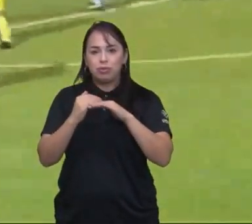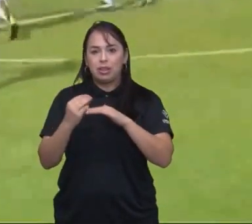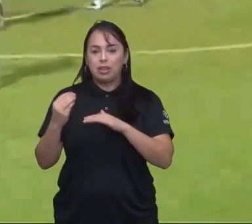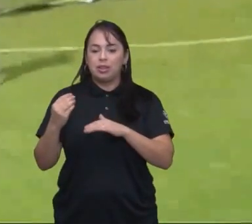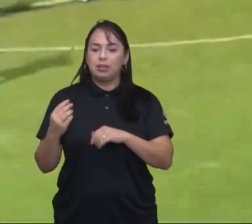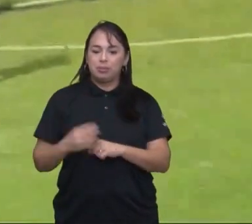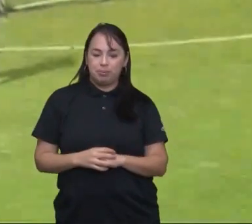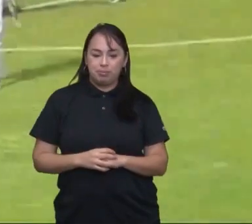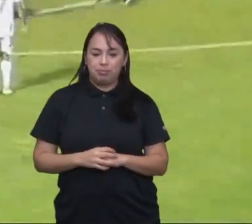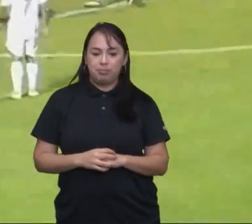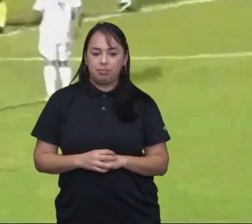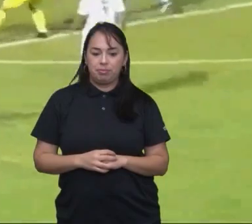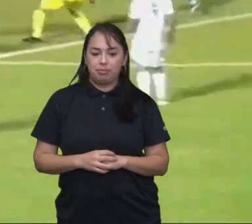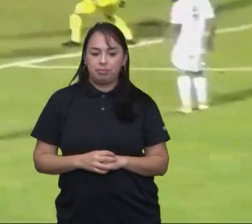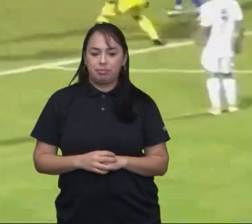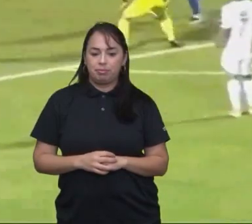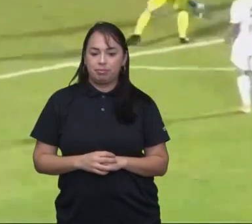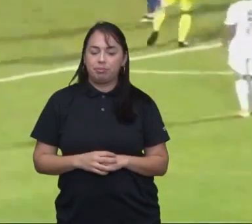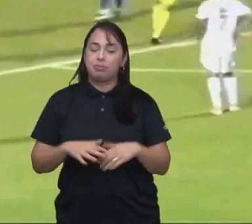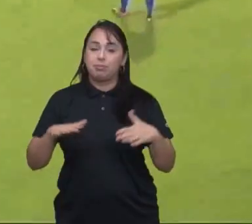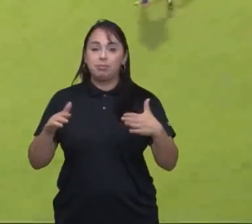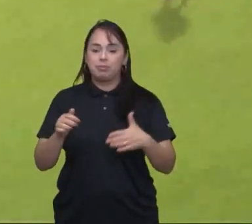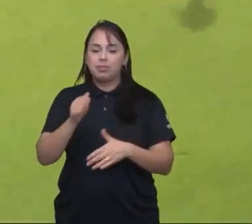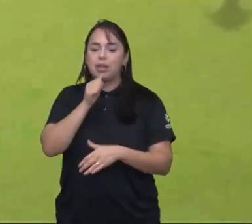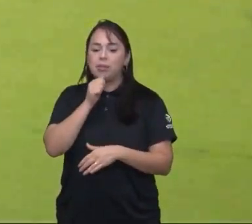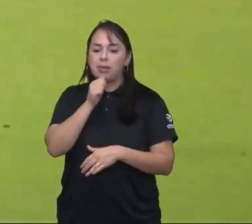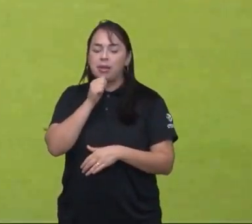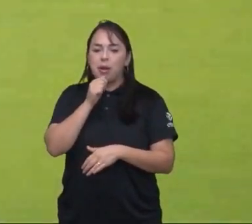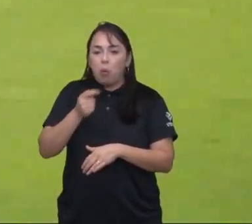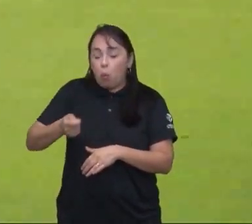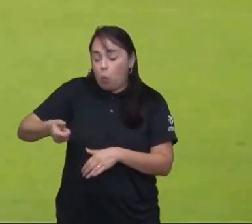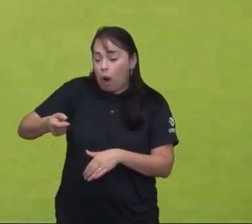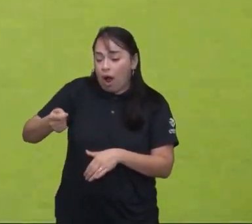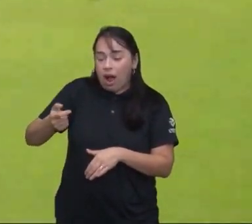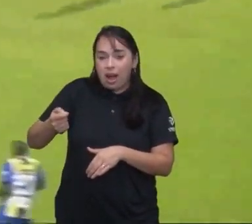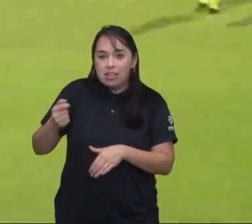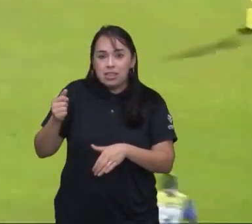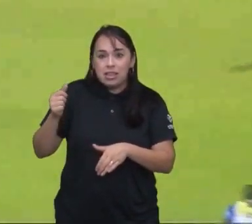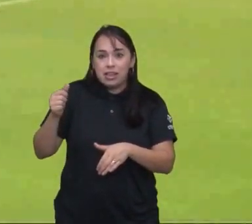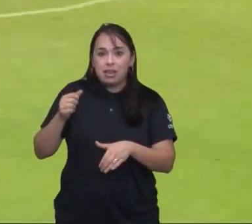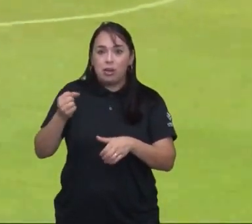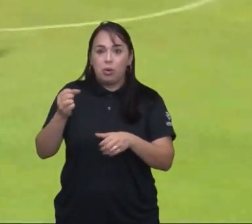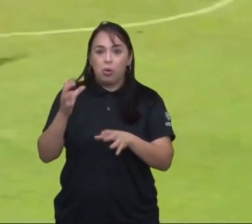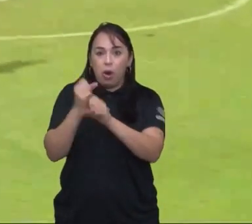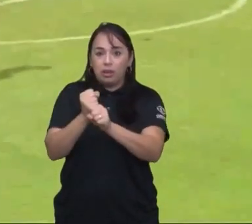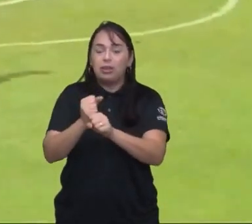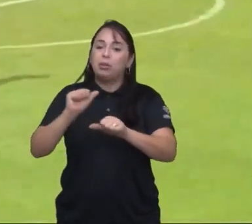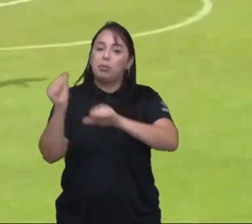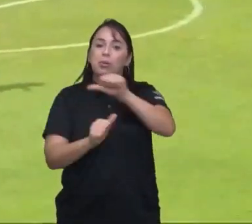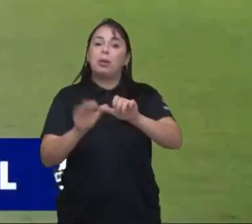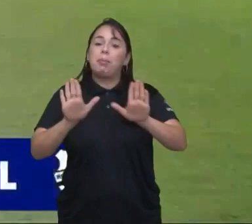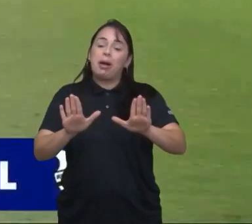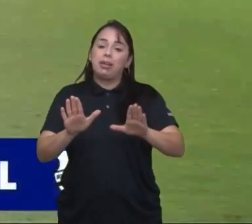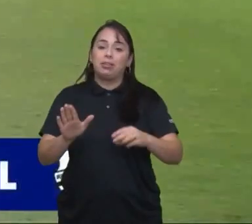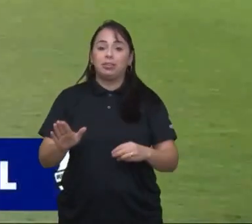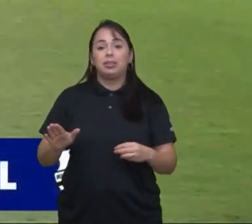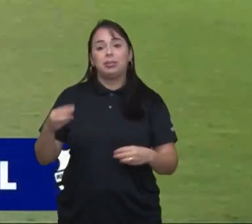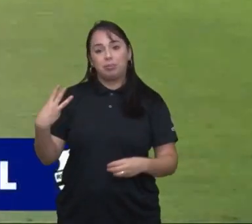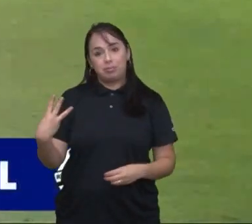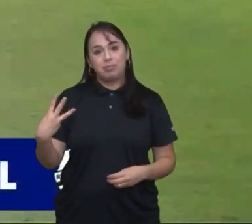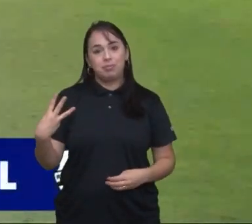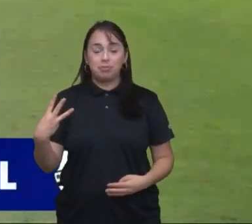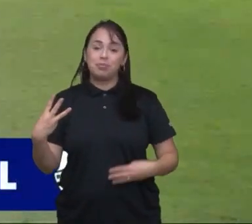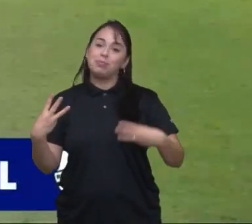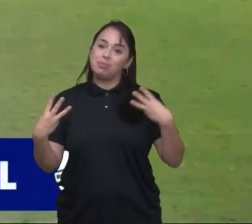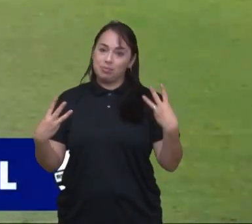minutos depois. E ainda poderia ter virado nesse chutaço de Léo Aquino, mas ficou nisso. São José